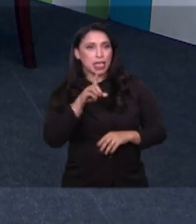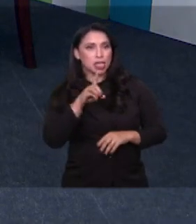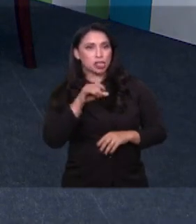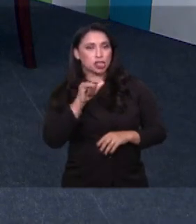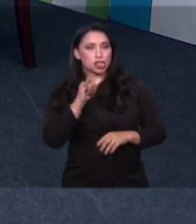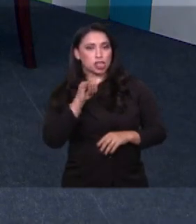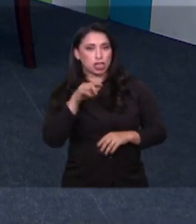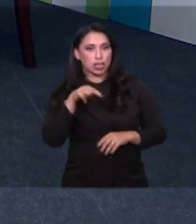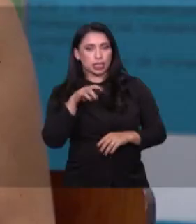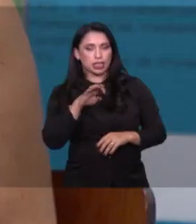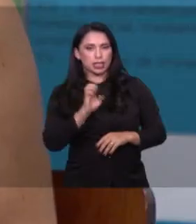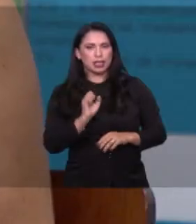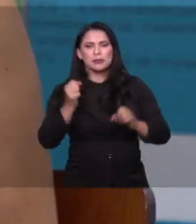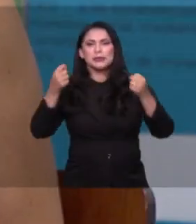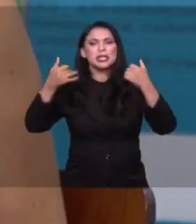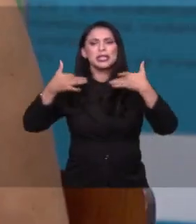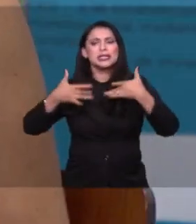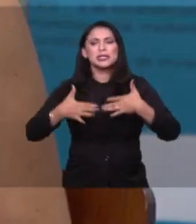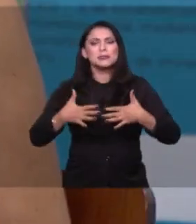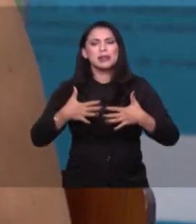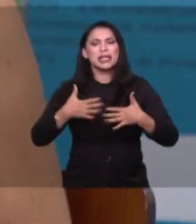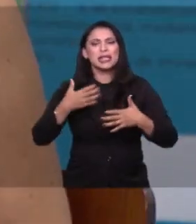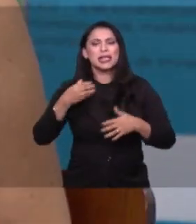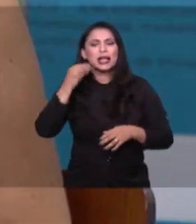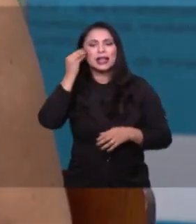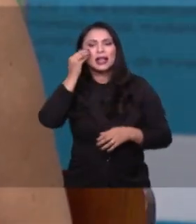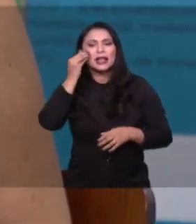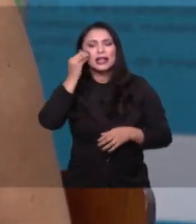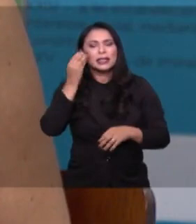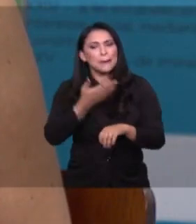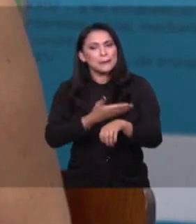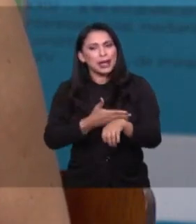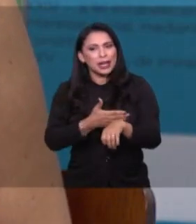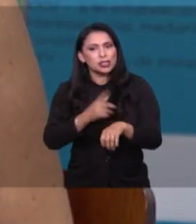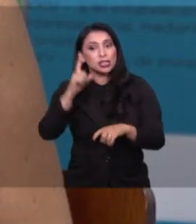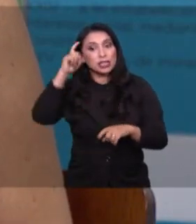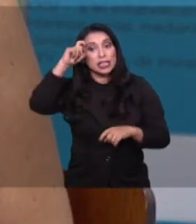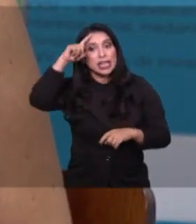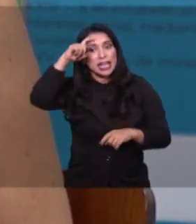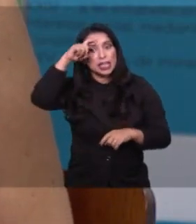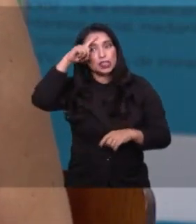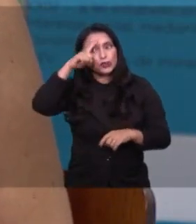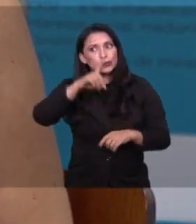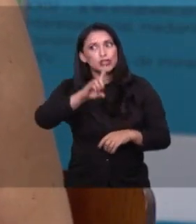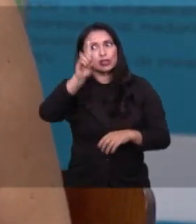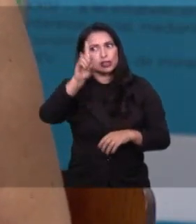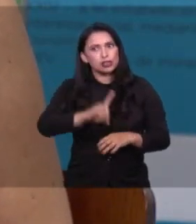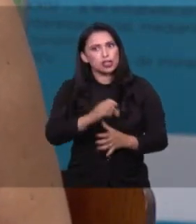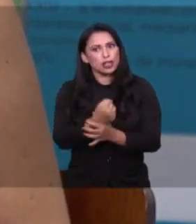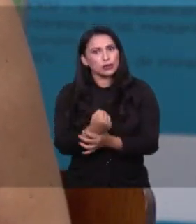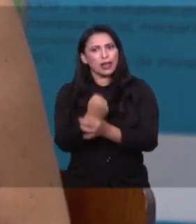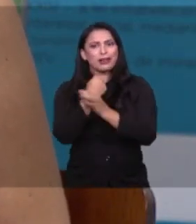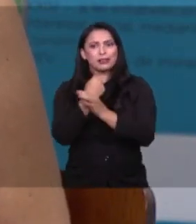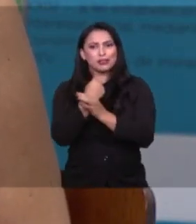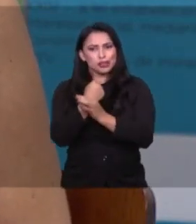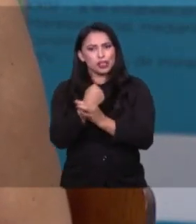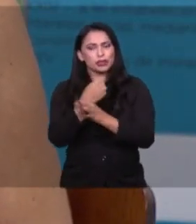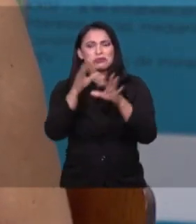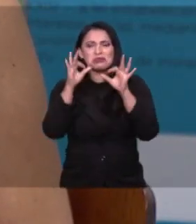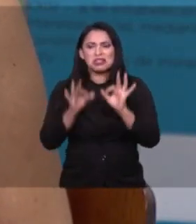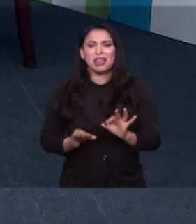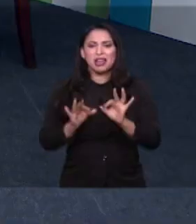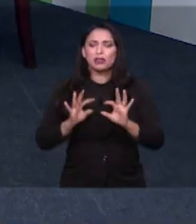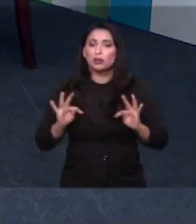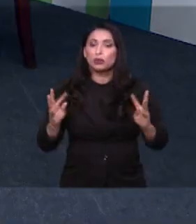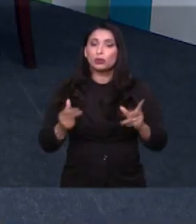eu queria que você explicasse para a gente, na prática, é muito difícil ver esses direitos garantidos na plenitude ou